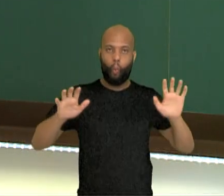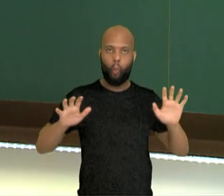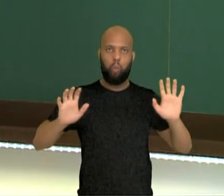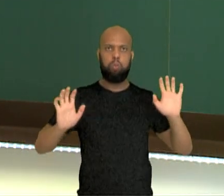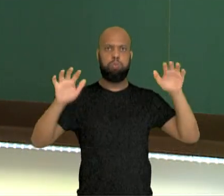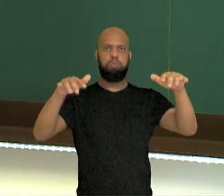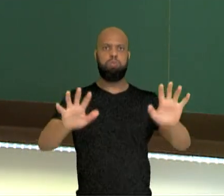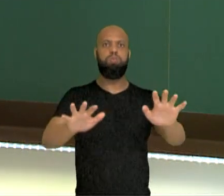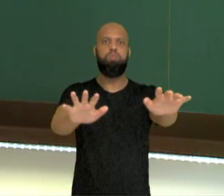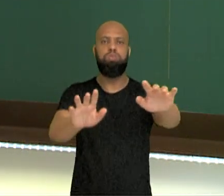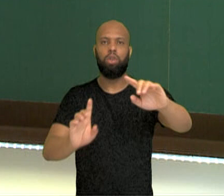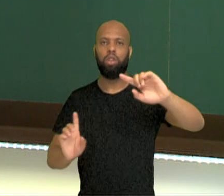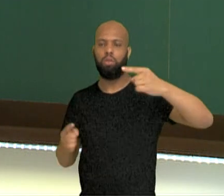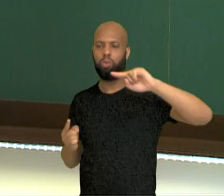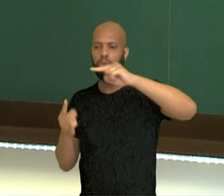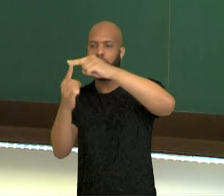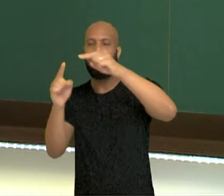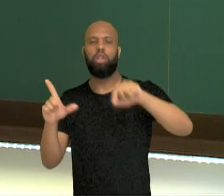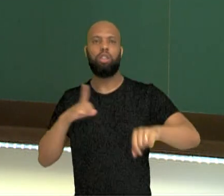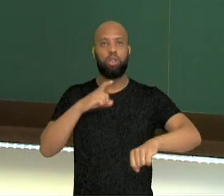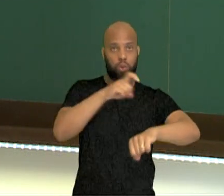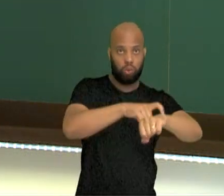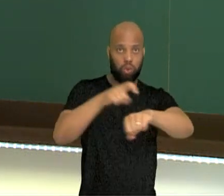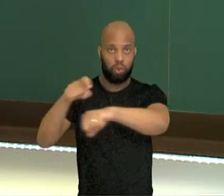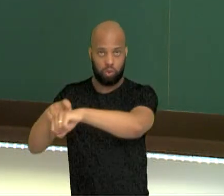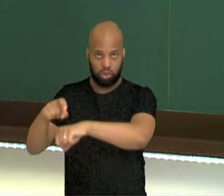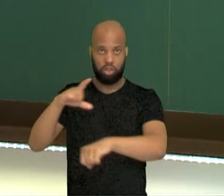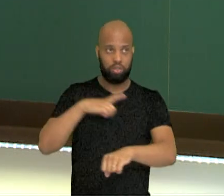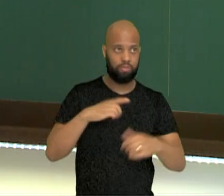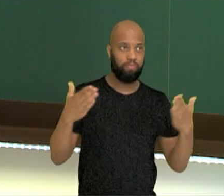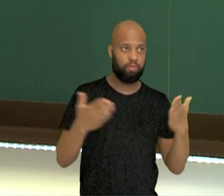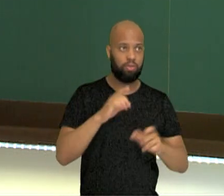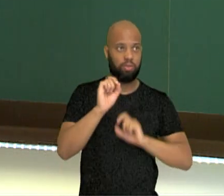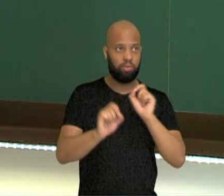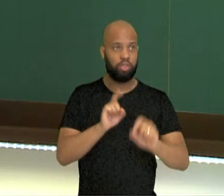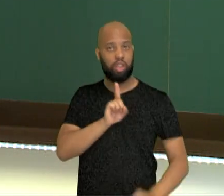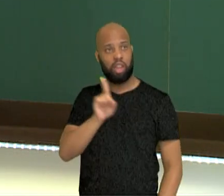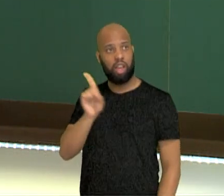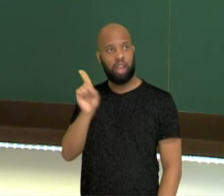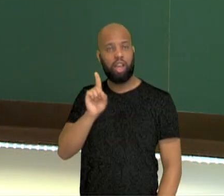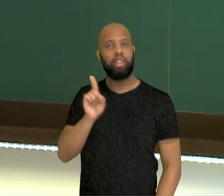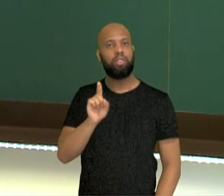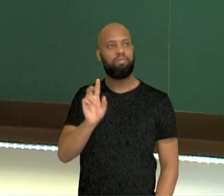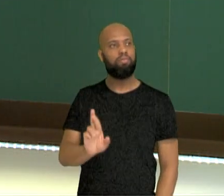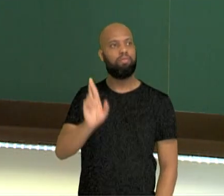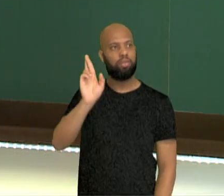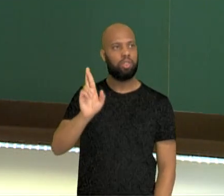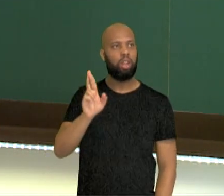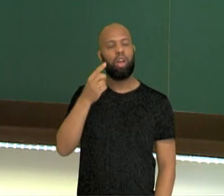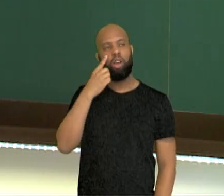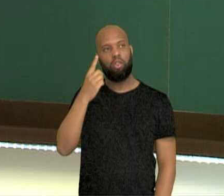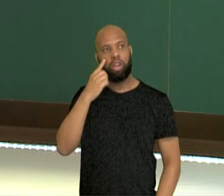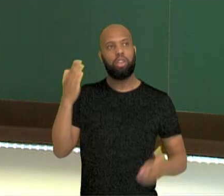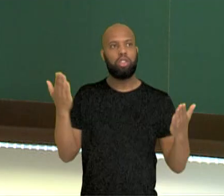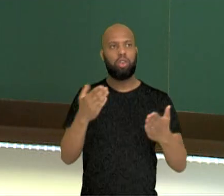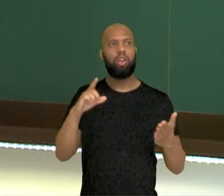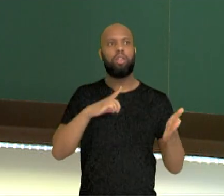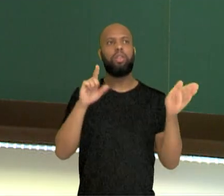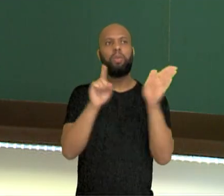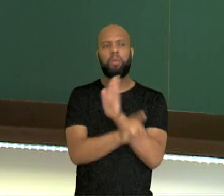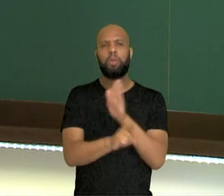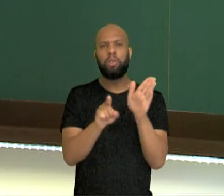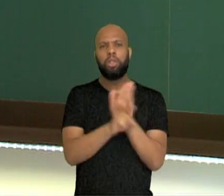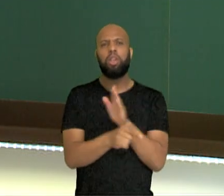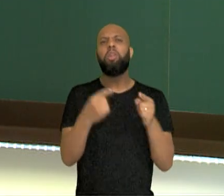maré alta, em determinados horários, nós temos exatamente essa representação. E aqui já vem uma pergunta, né?